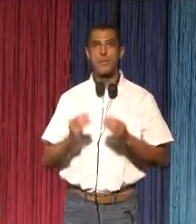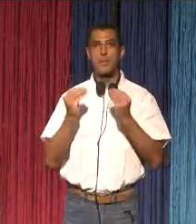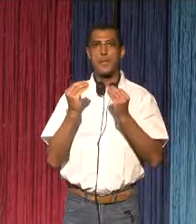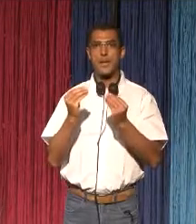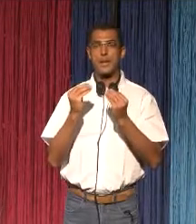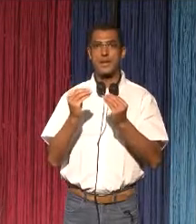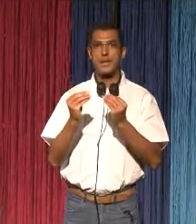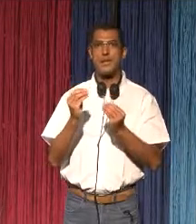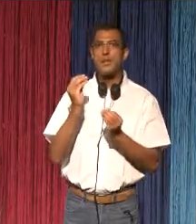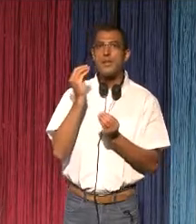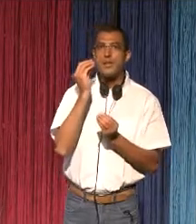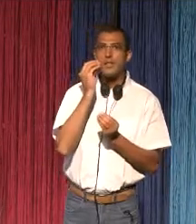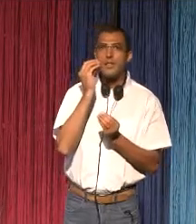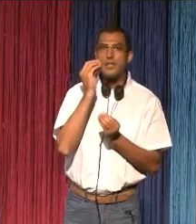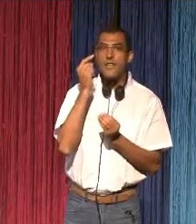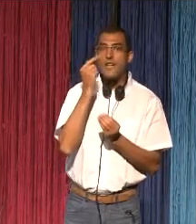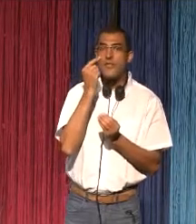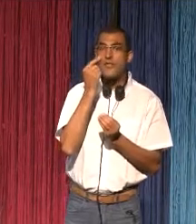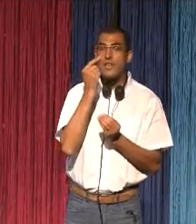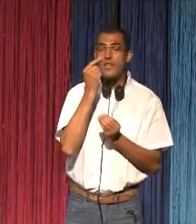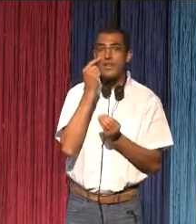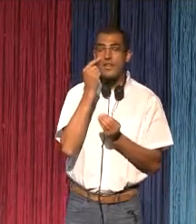para experimentalmente